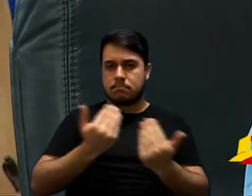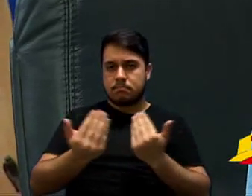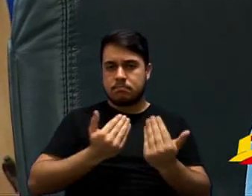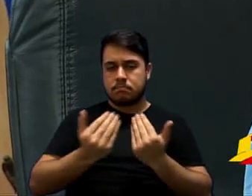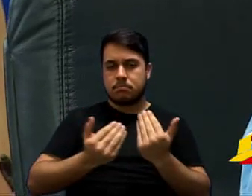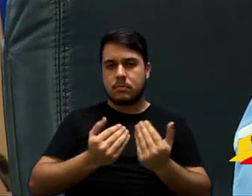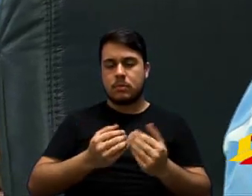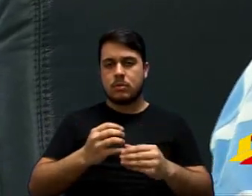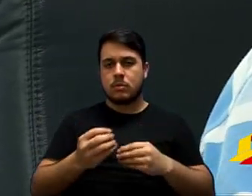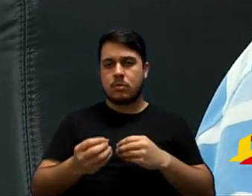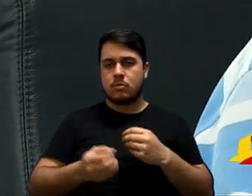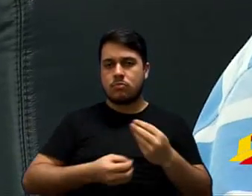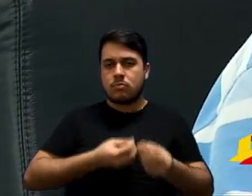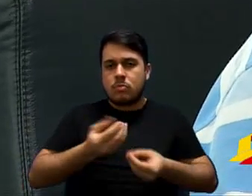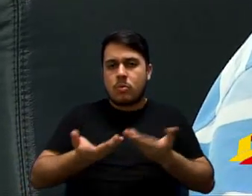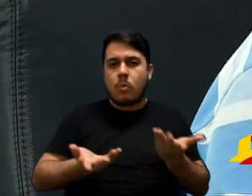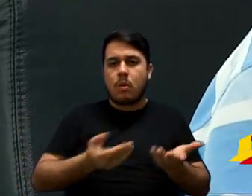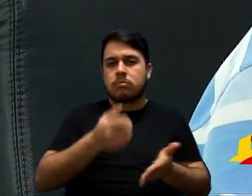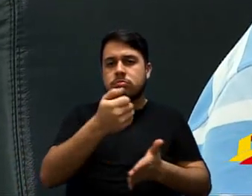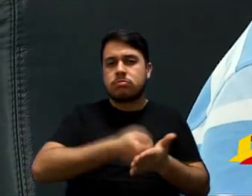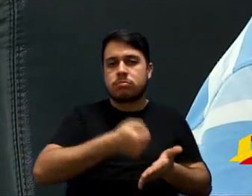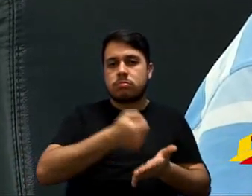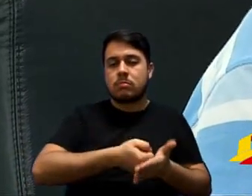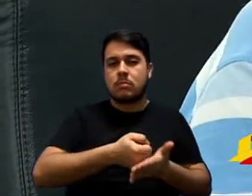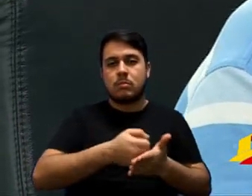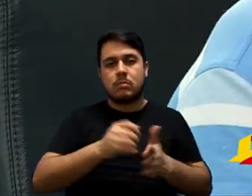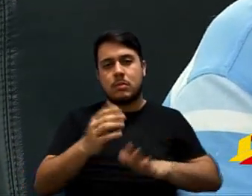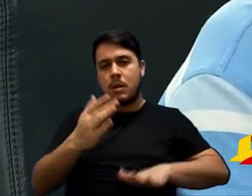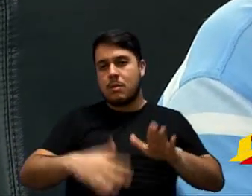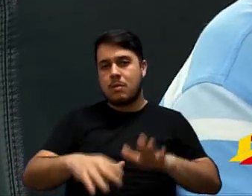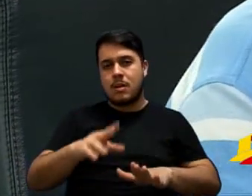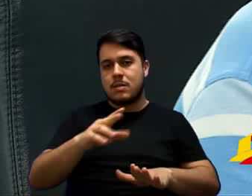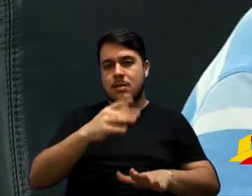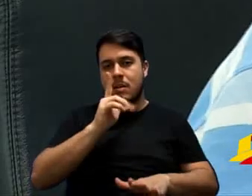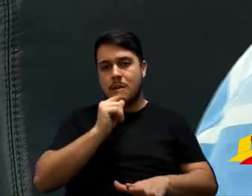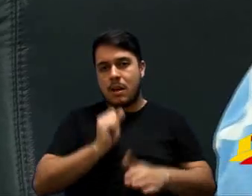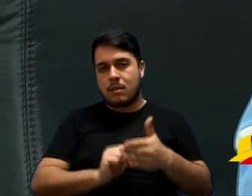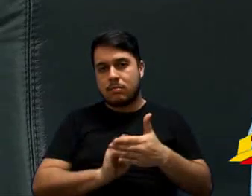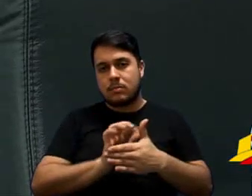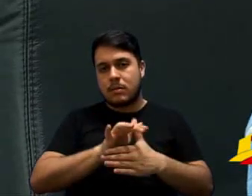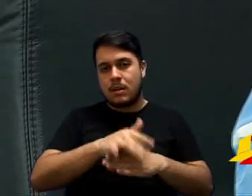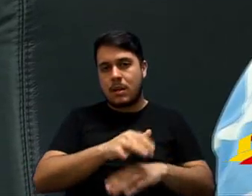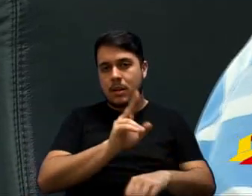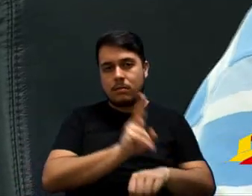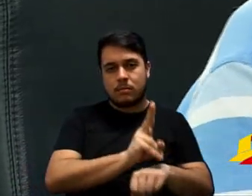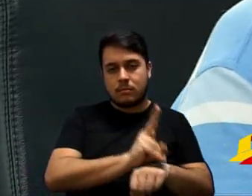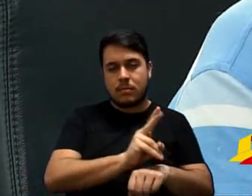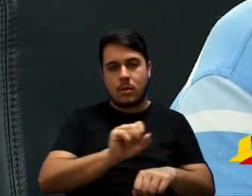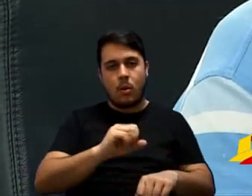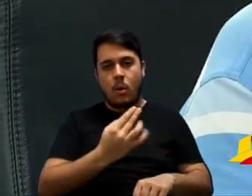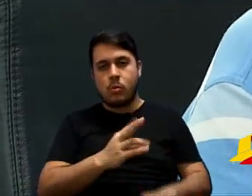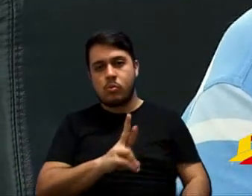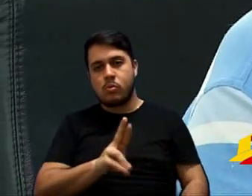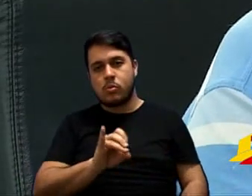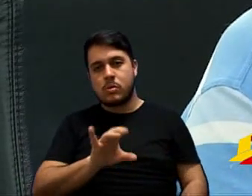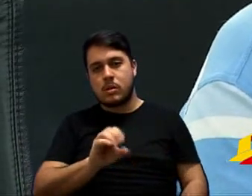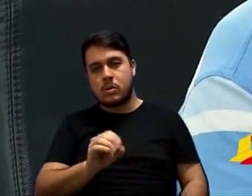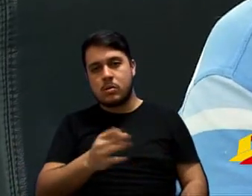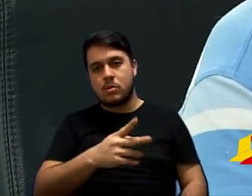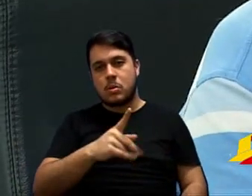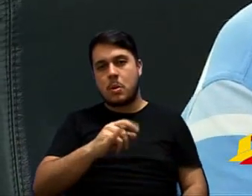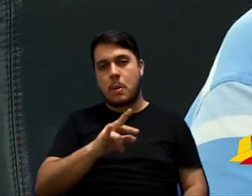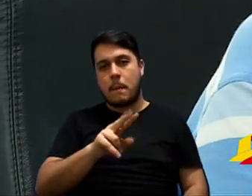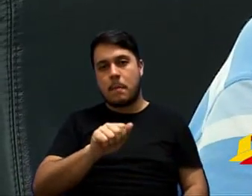se trava talvez em vez de defender a nascente falar do rio piratini inteirinho mas eu me coloco à disposição